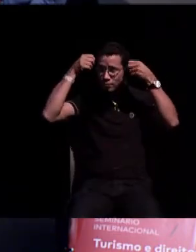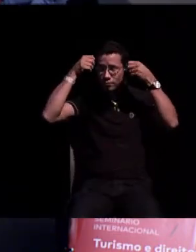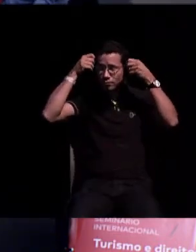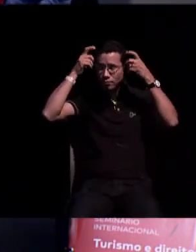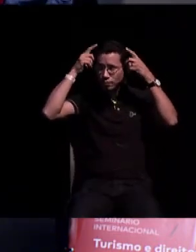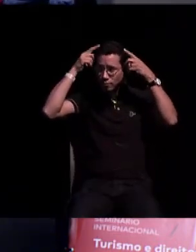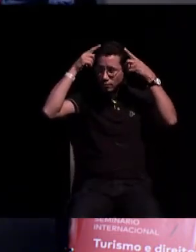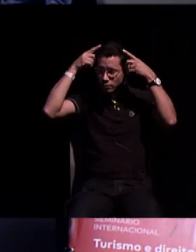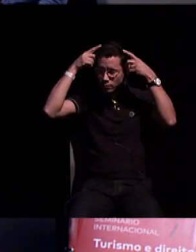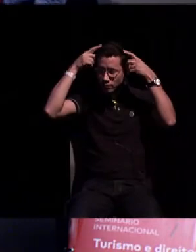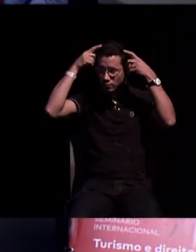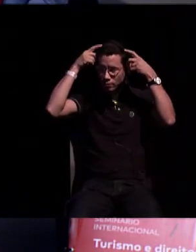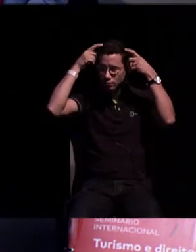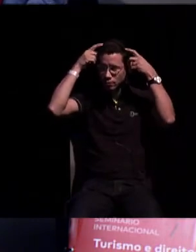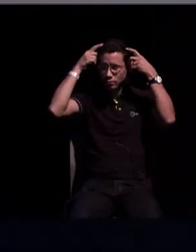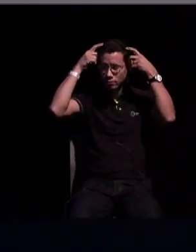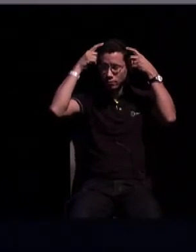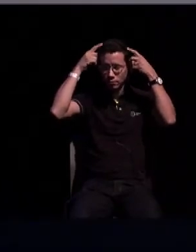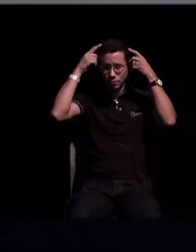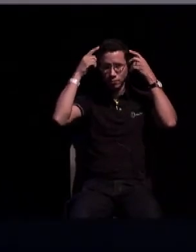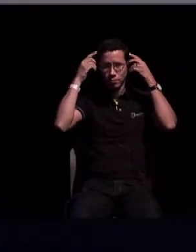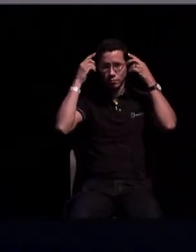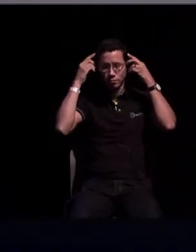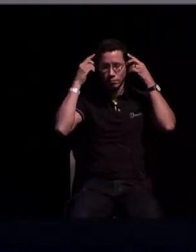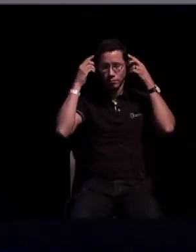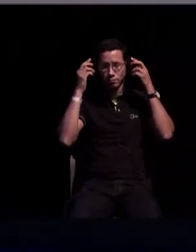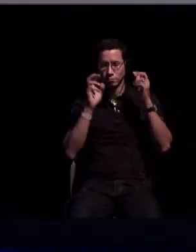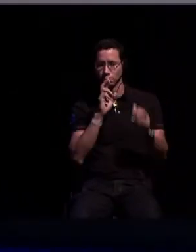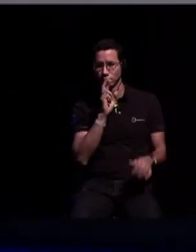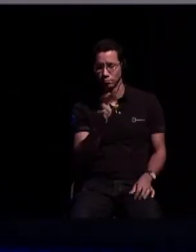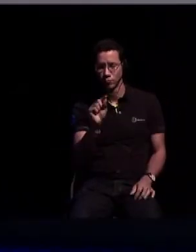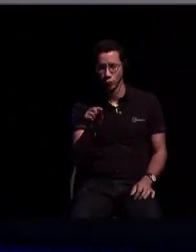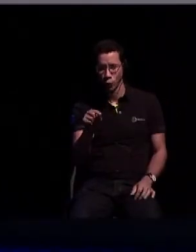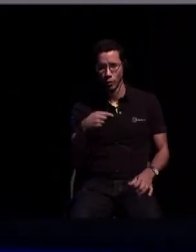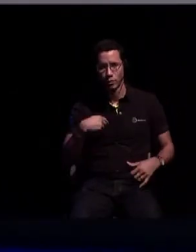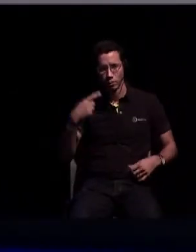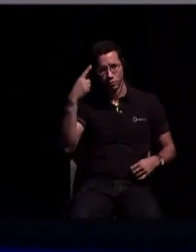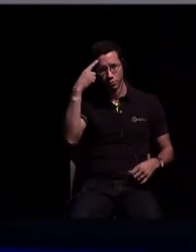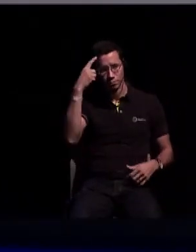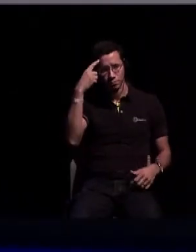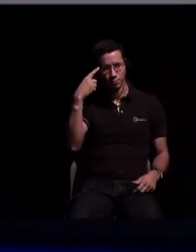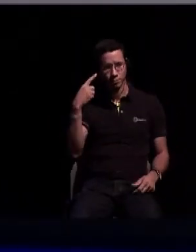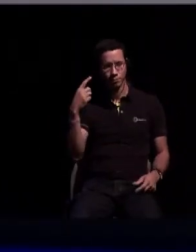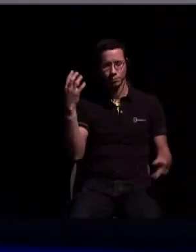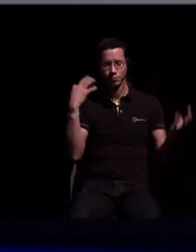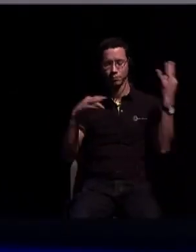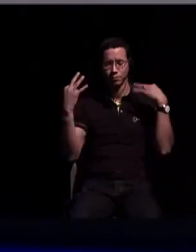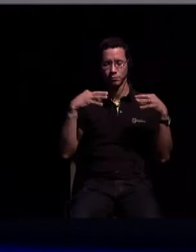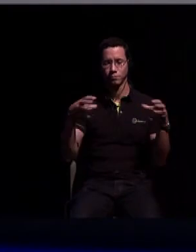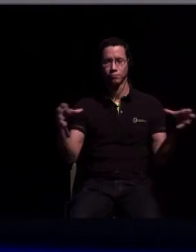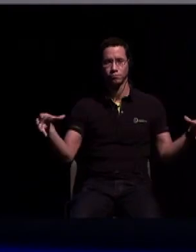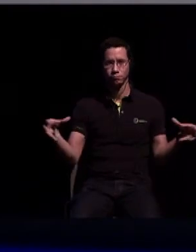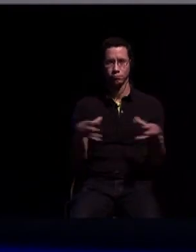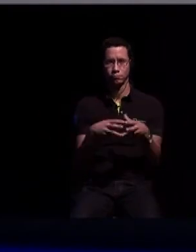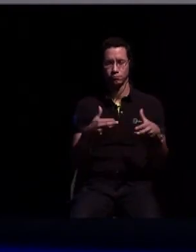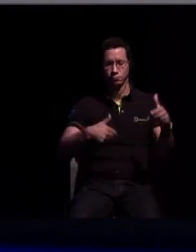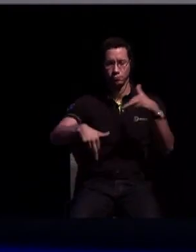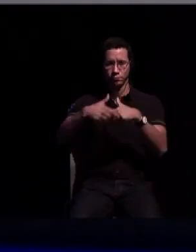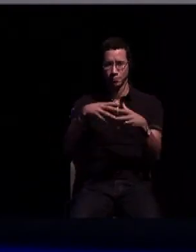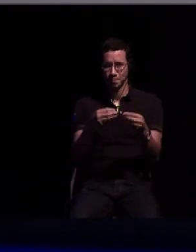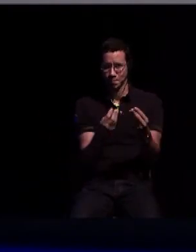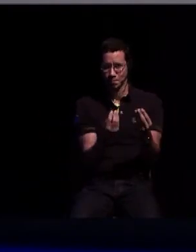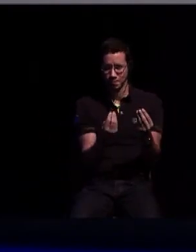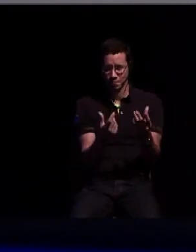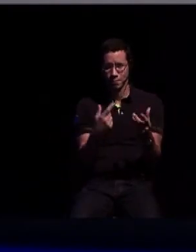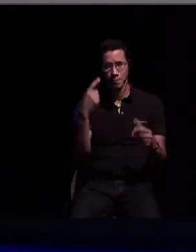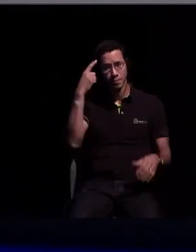I would like to respond to that. This idea about mass tourism and what do? We're talking about the right to everyone to travel, and I've just said we'll